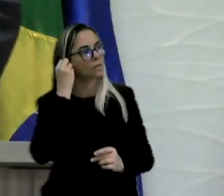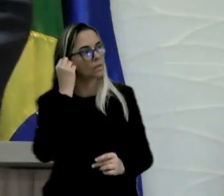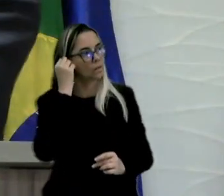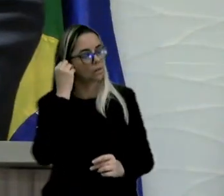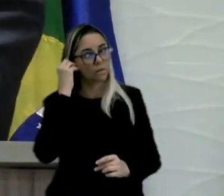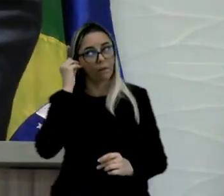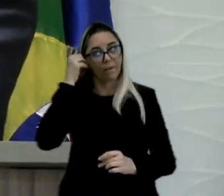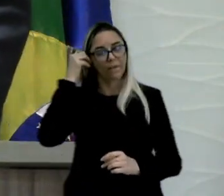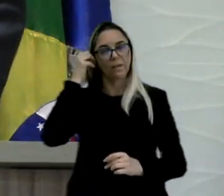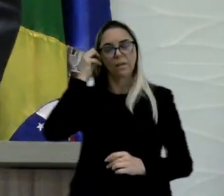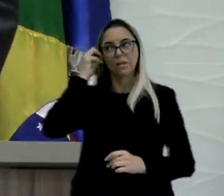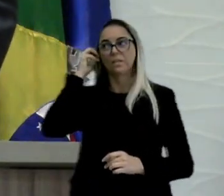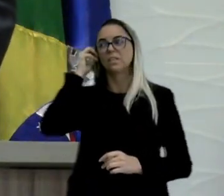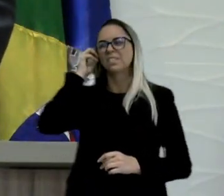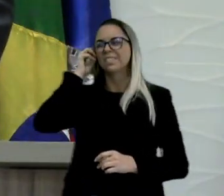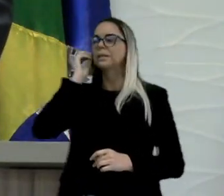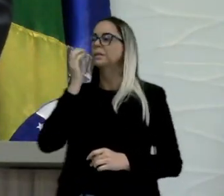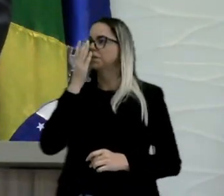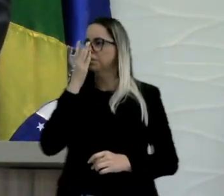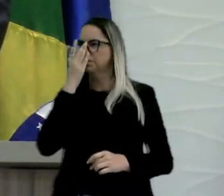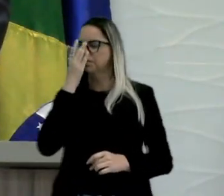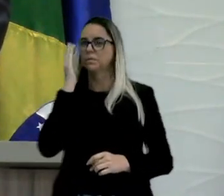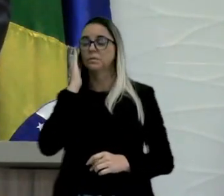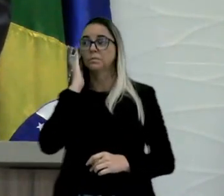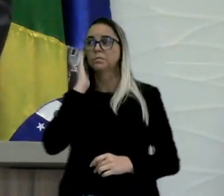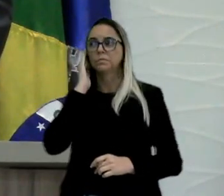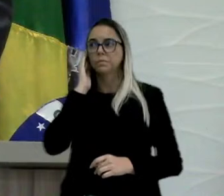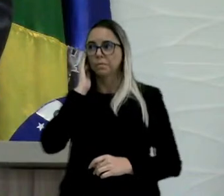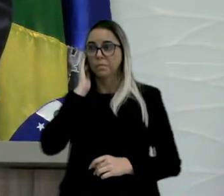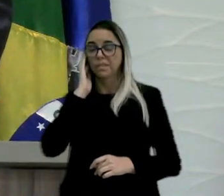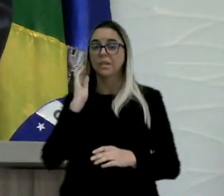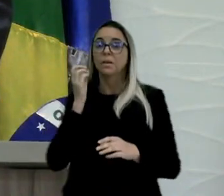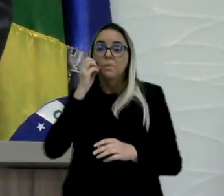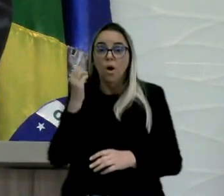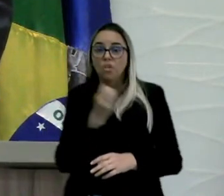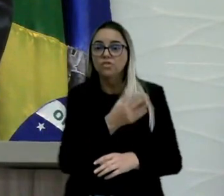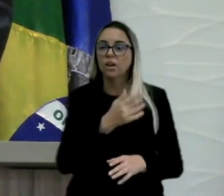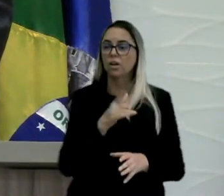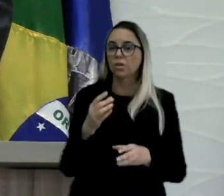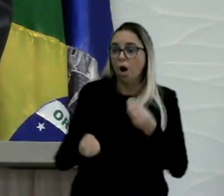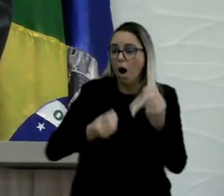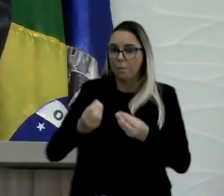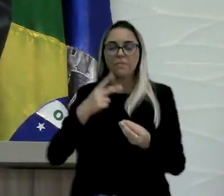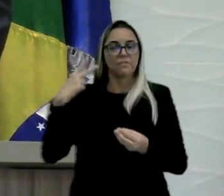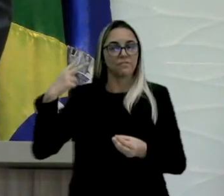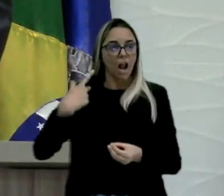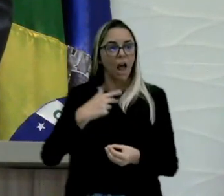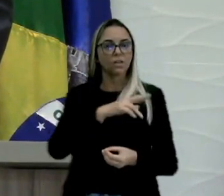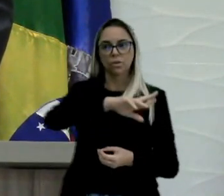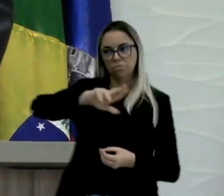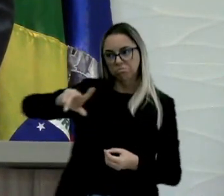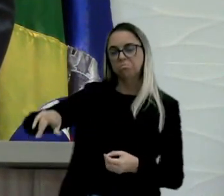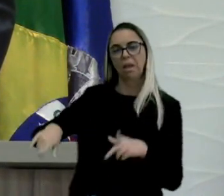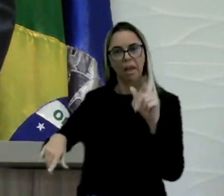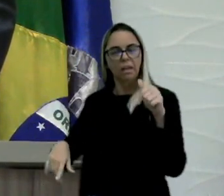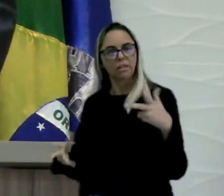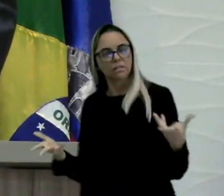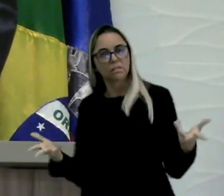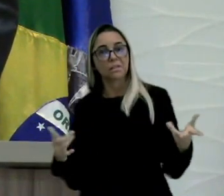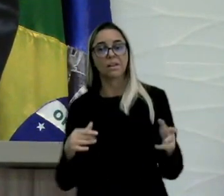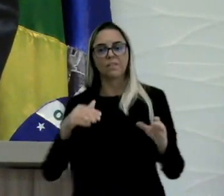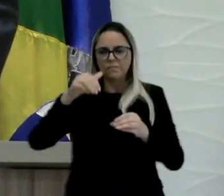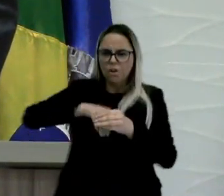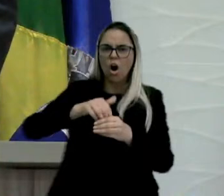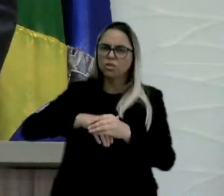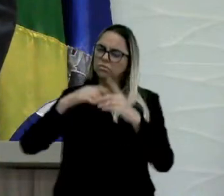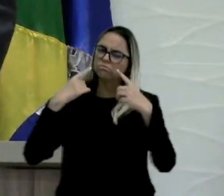não mas mostra a competência desses vereadores se toda quarta nós estamos aqui falando da Compesa Então essa casa tem que dar o voto de